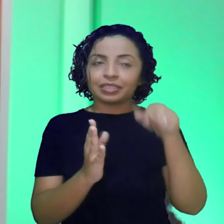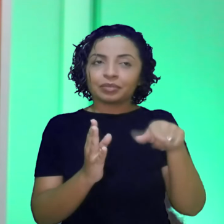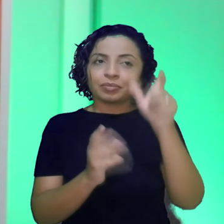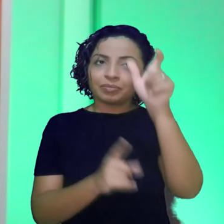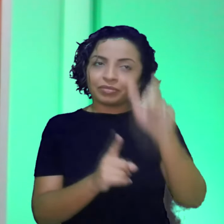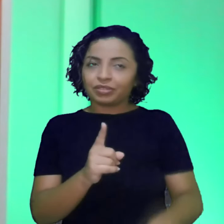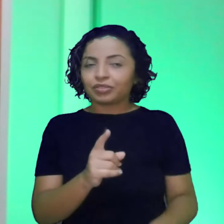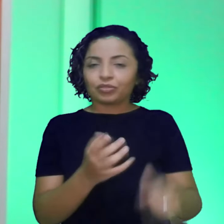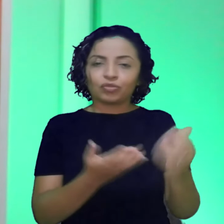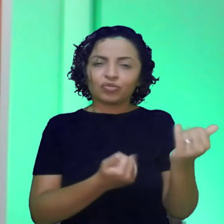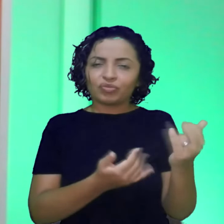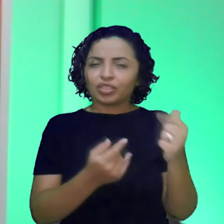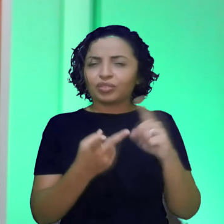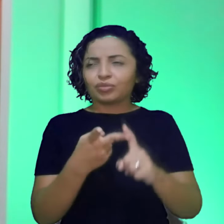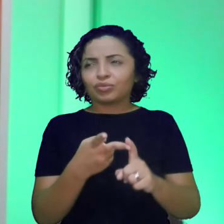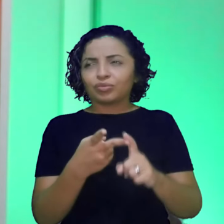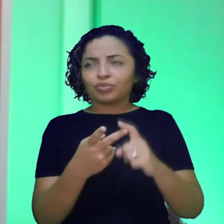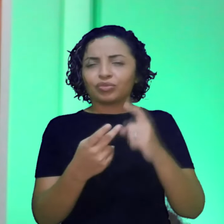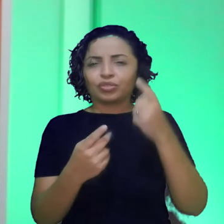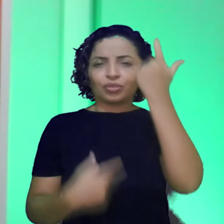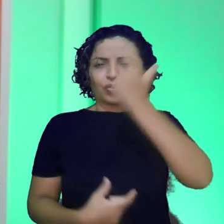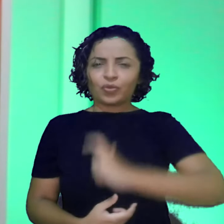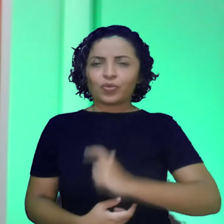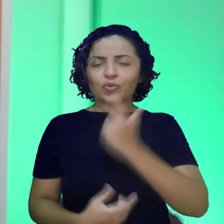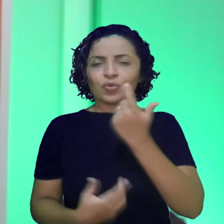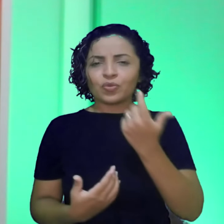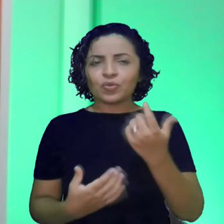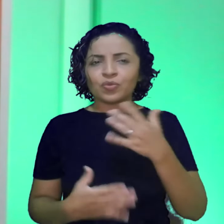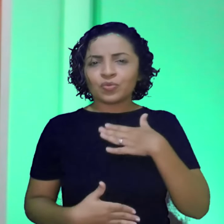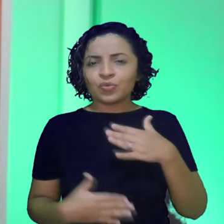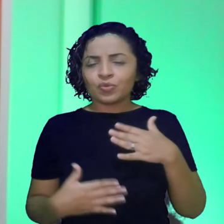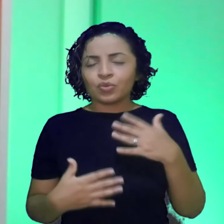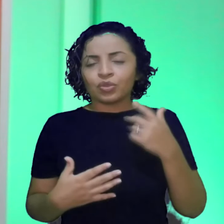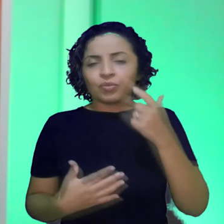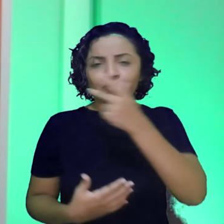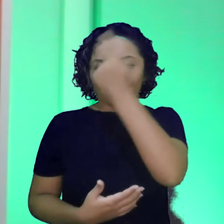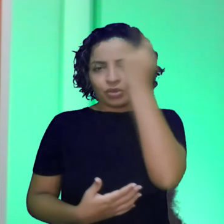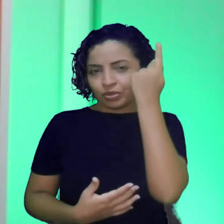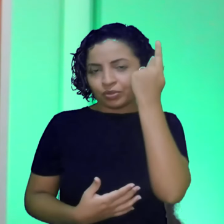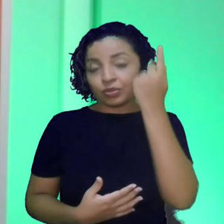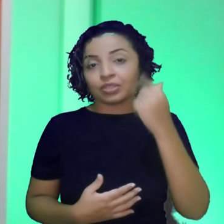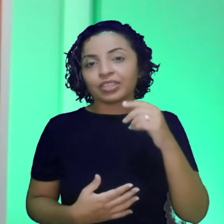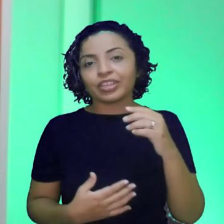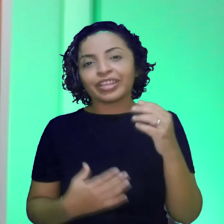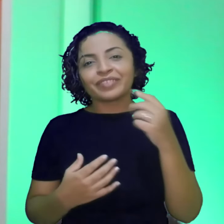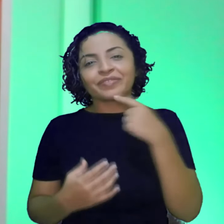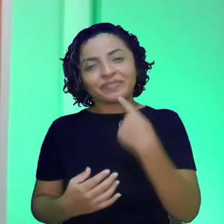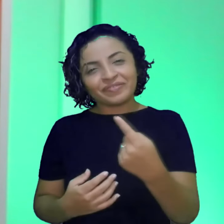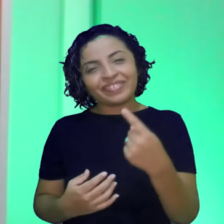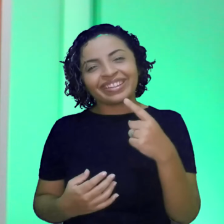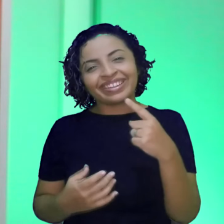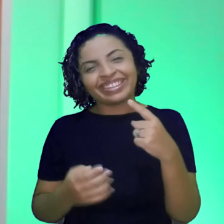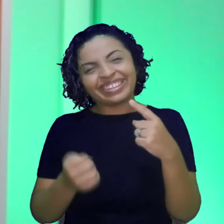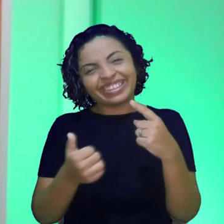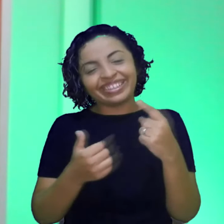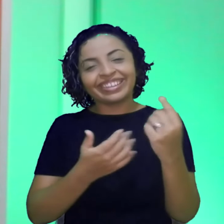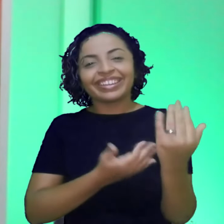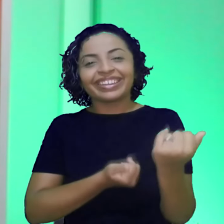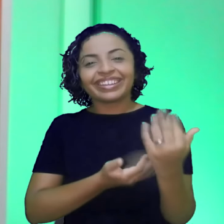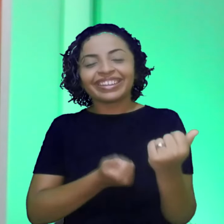comportamento, sobre juventude. Ela que é uma escritora bem jovem. É legal dizer que ela é uma escritora bem jovem depois de eu dizer que ela tem quase a minha